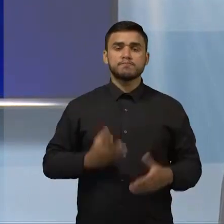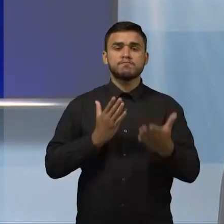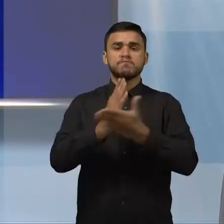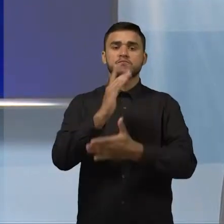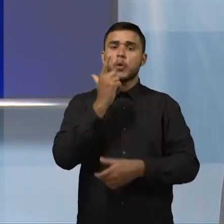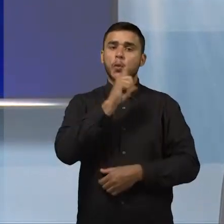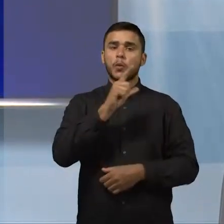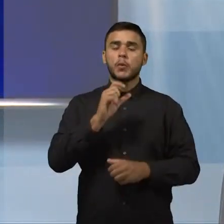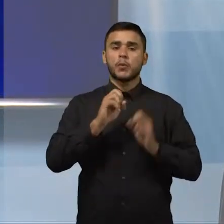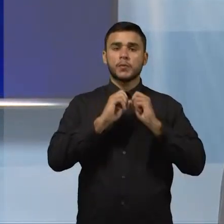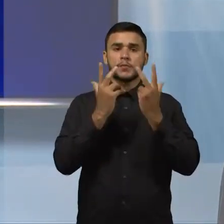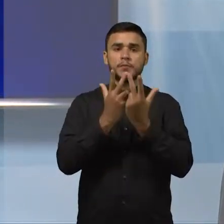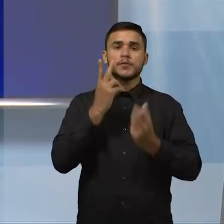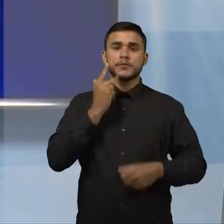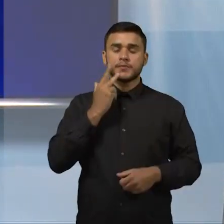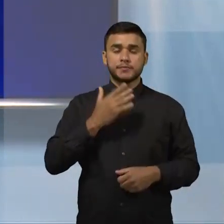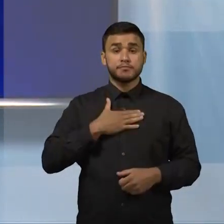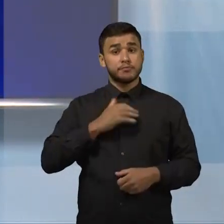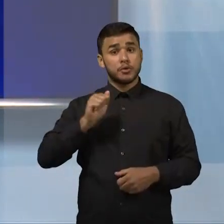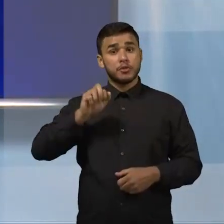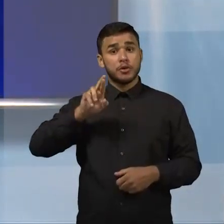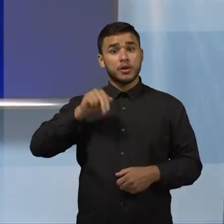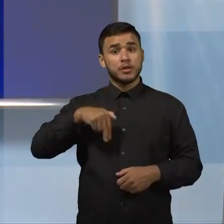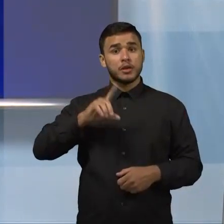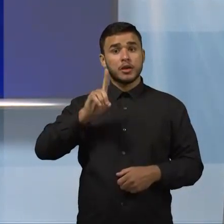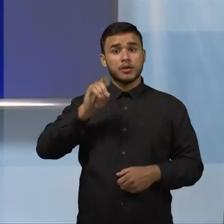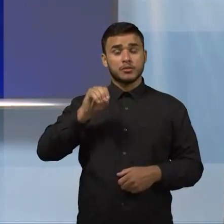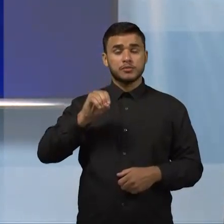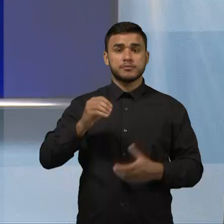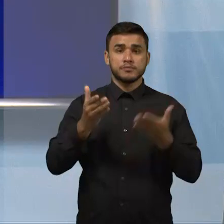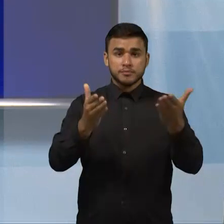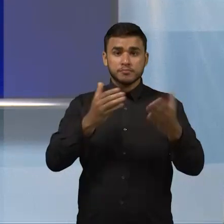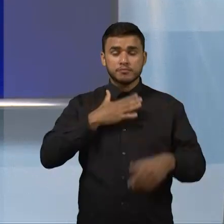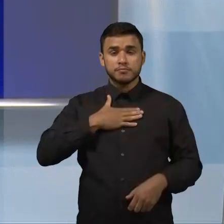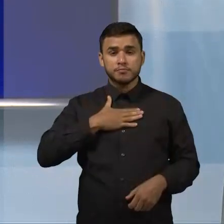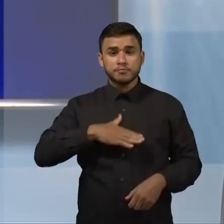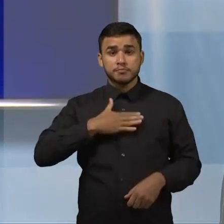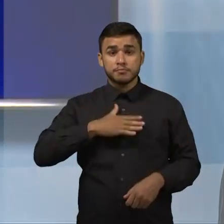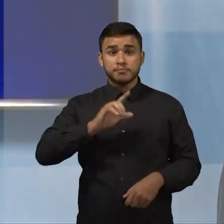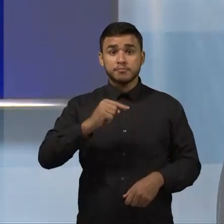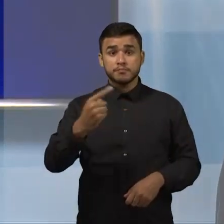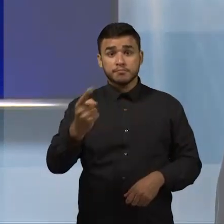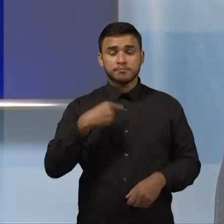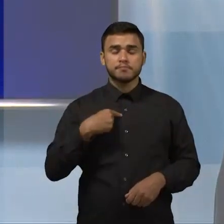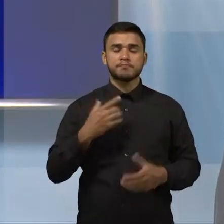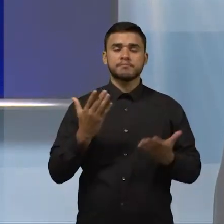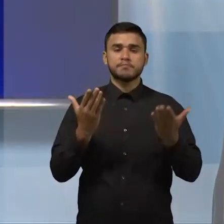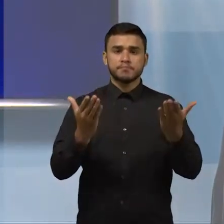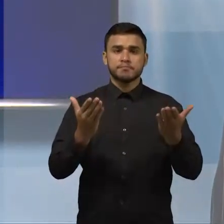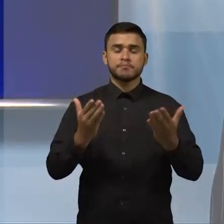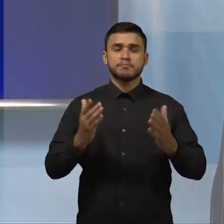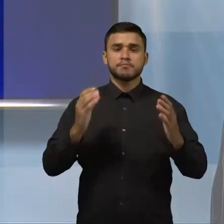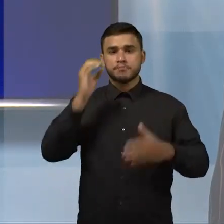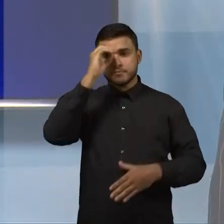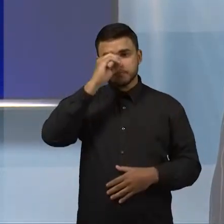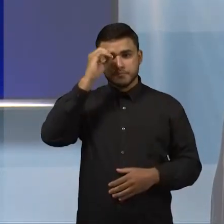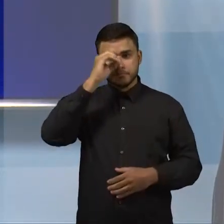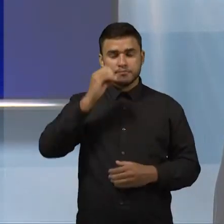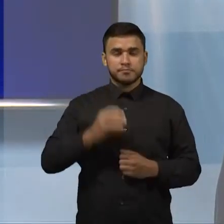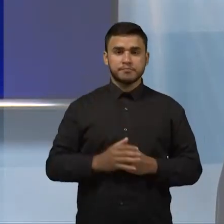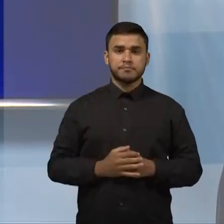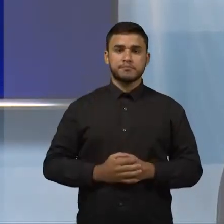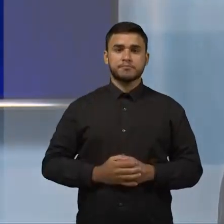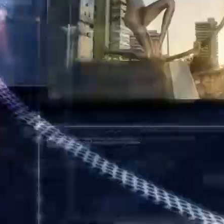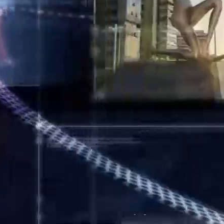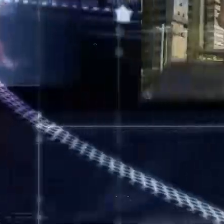mais inclusiva possível. Eu sou Arnaldo Santos, peço a você, assinante, apenas 1 minuto para um rápido intervalo e já voltamos com o